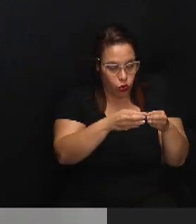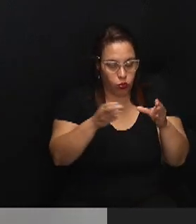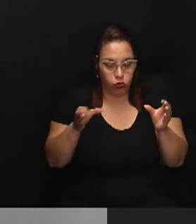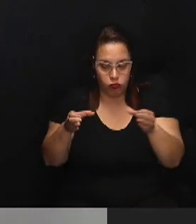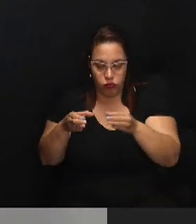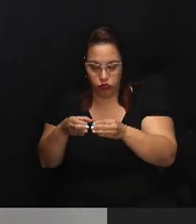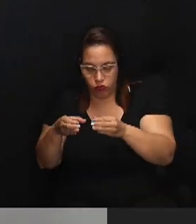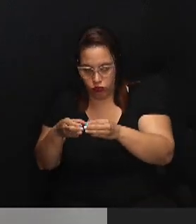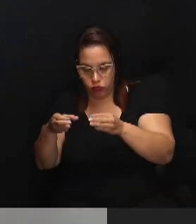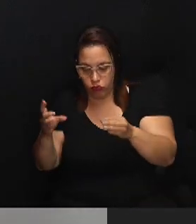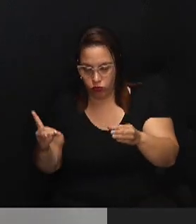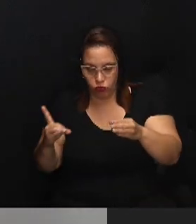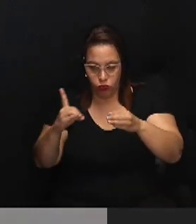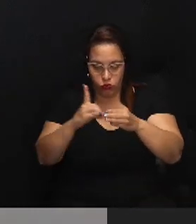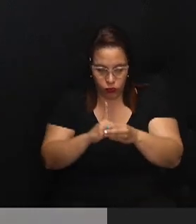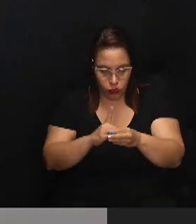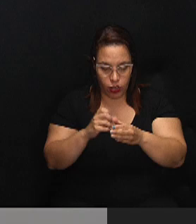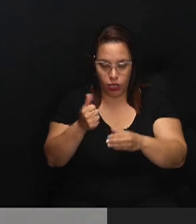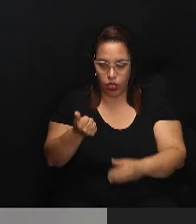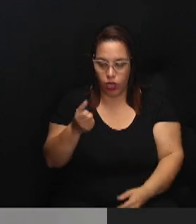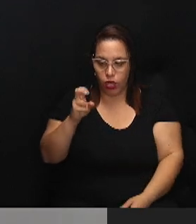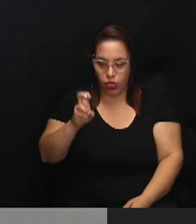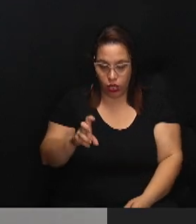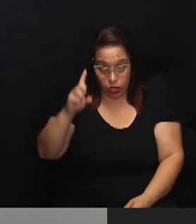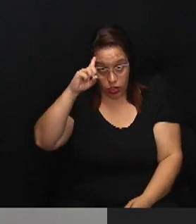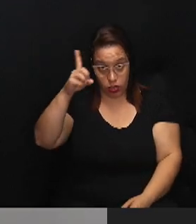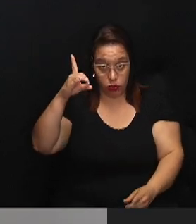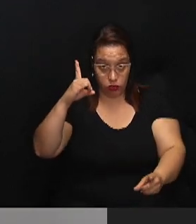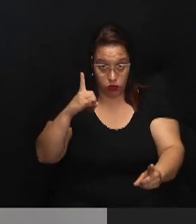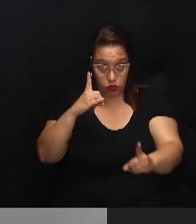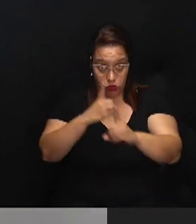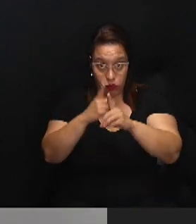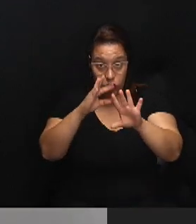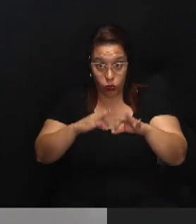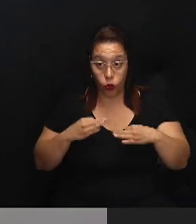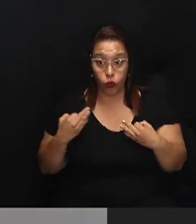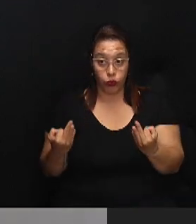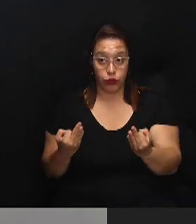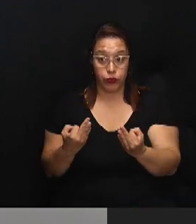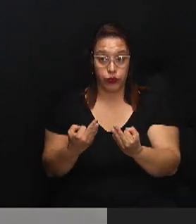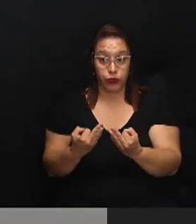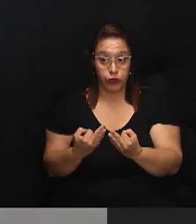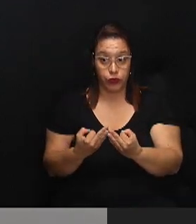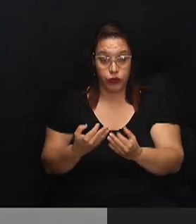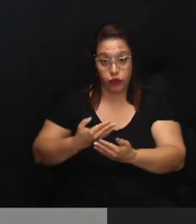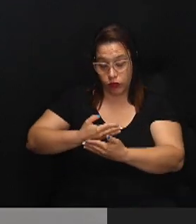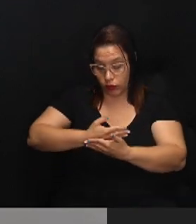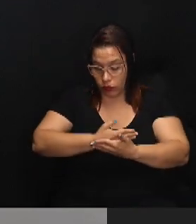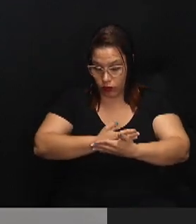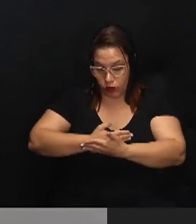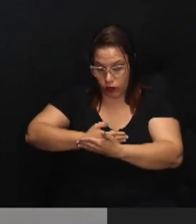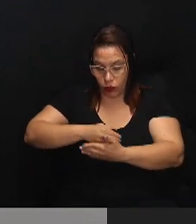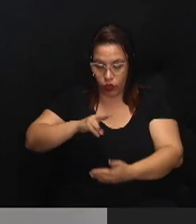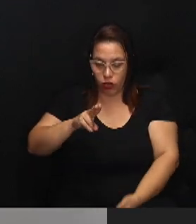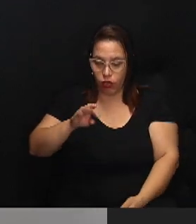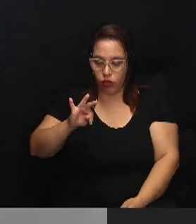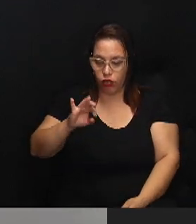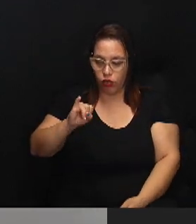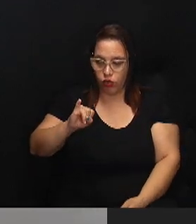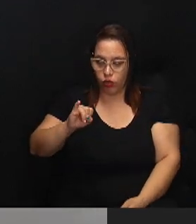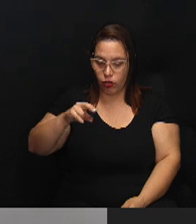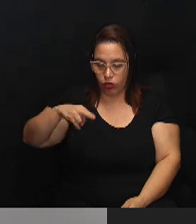e aí a cada 15 dias, um encontro de famílias que têm seus bebês na UTI neonatal, e